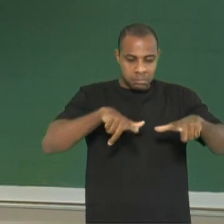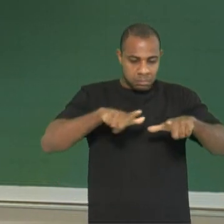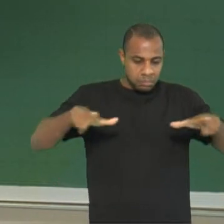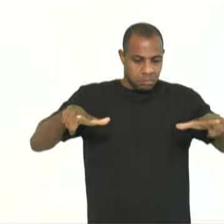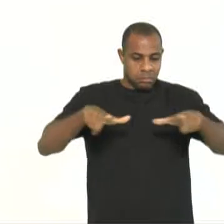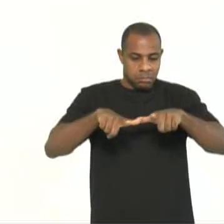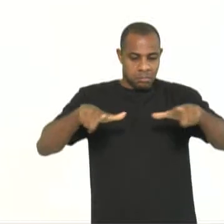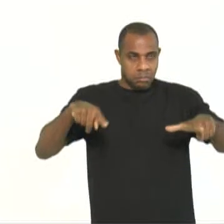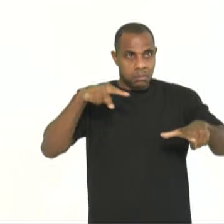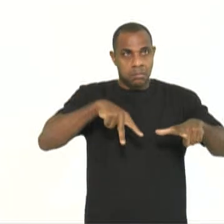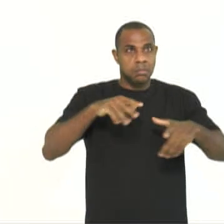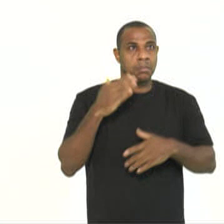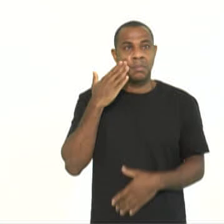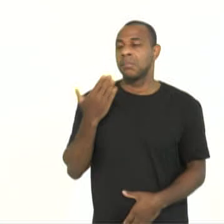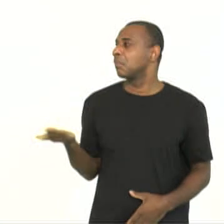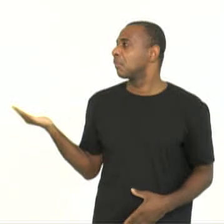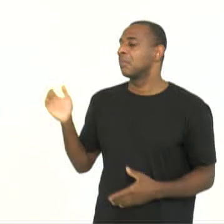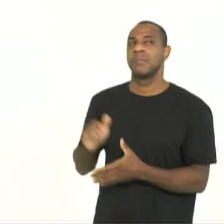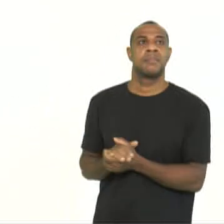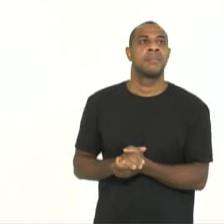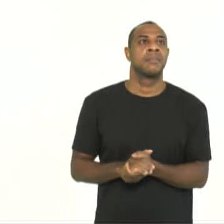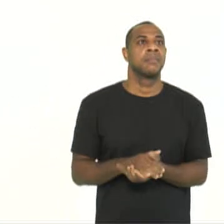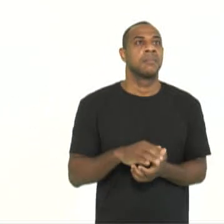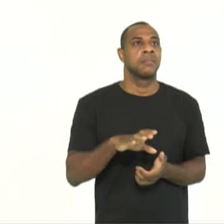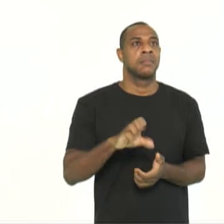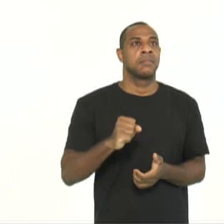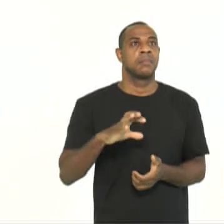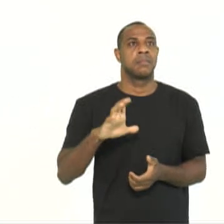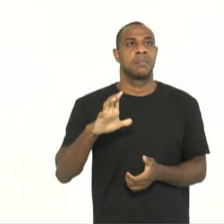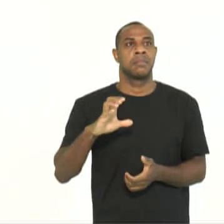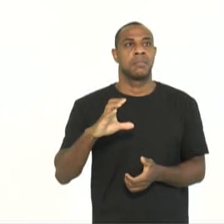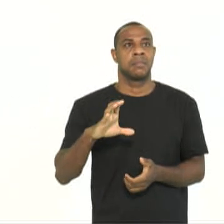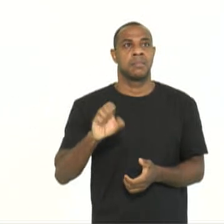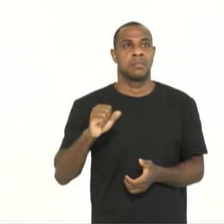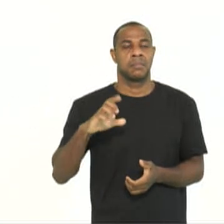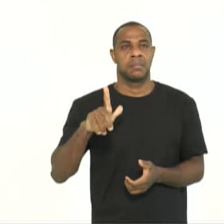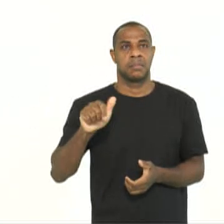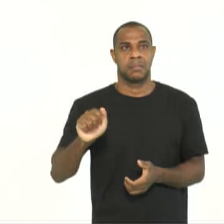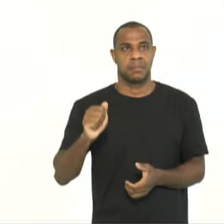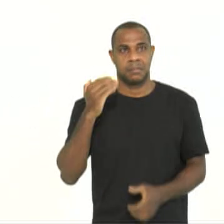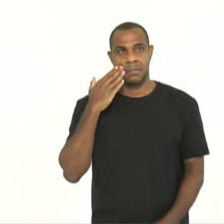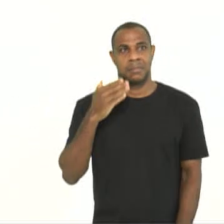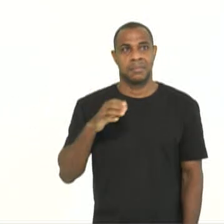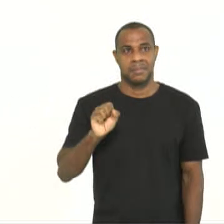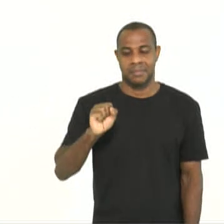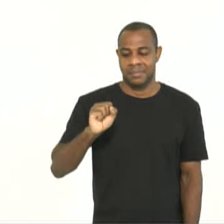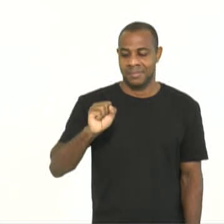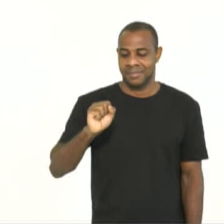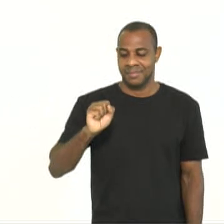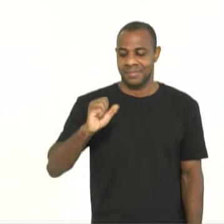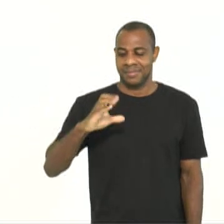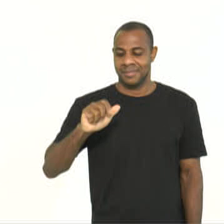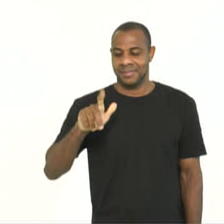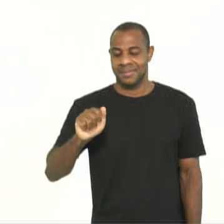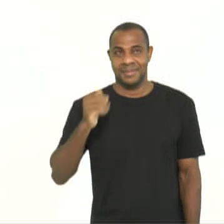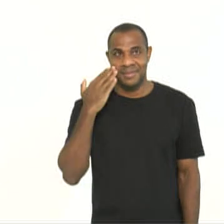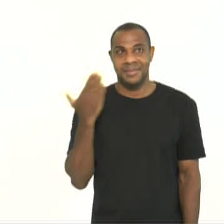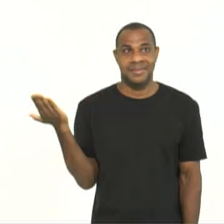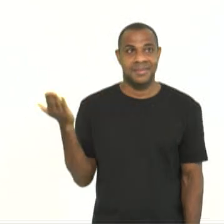você está vendo aqui na tela, ó. A escala gráfica é uma representação gráfica, ou seja, é um desenho, conforme você pode